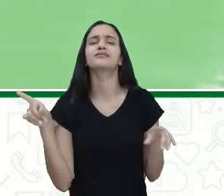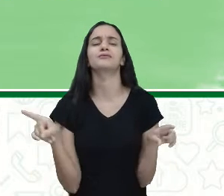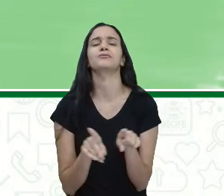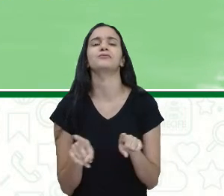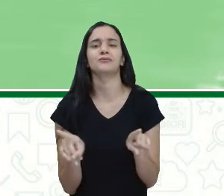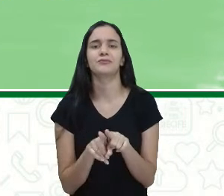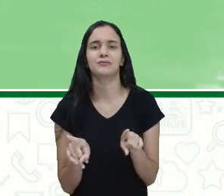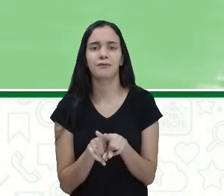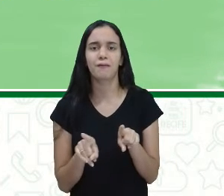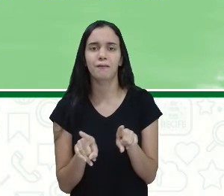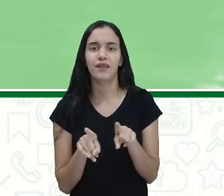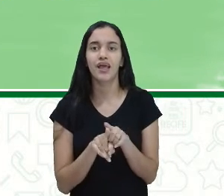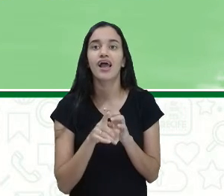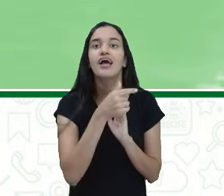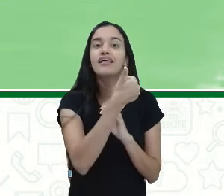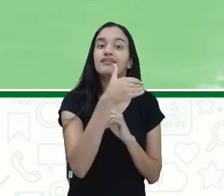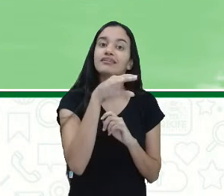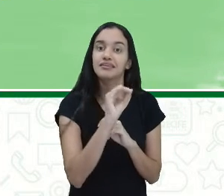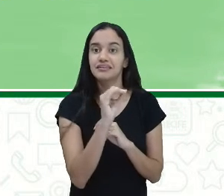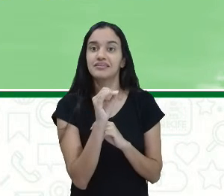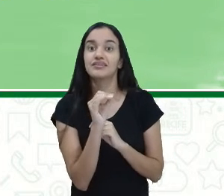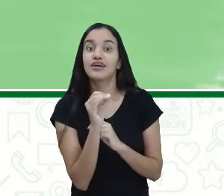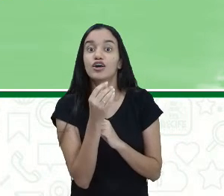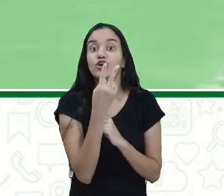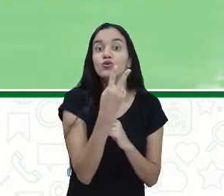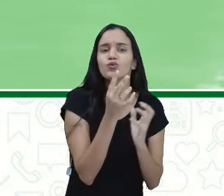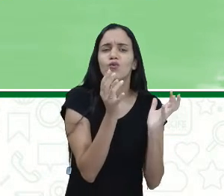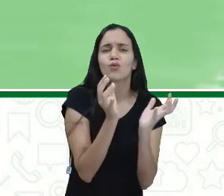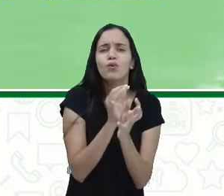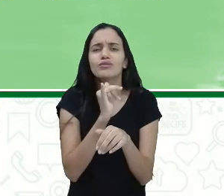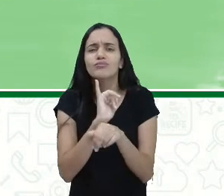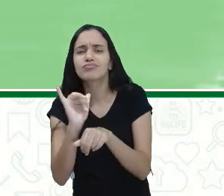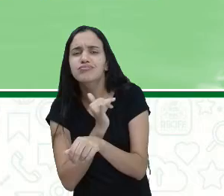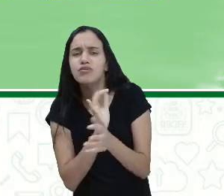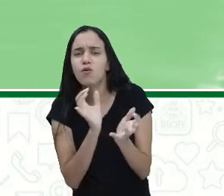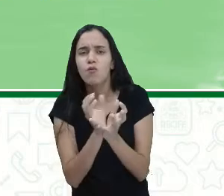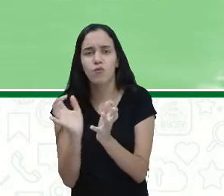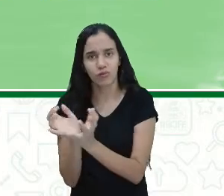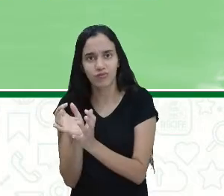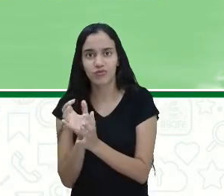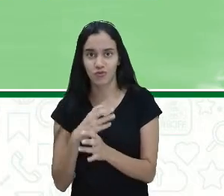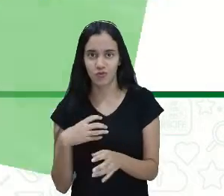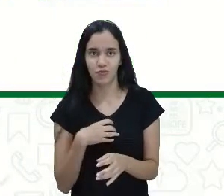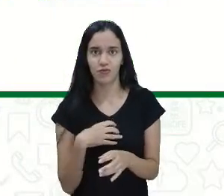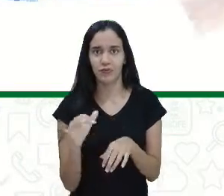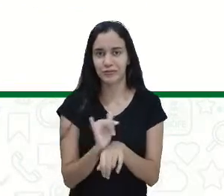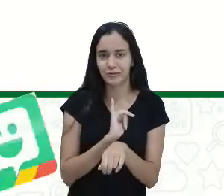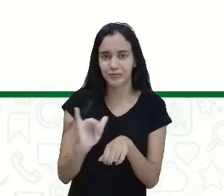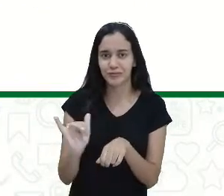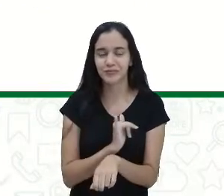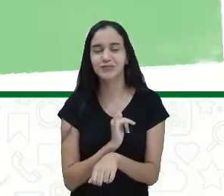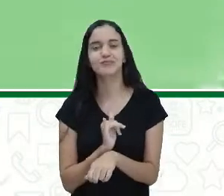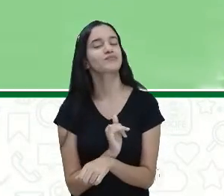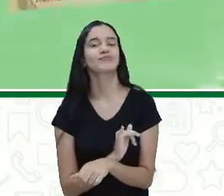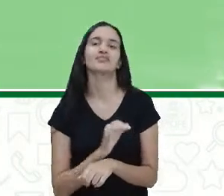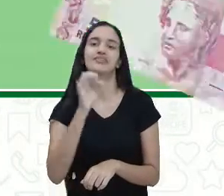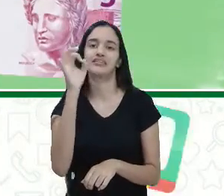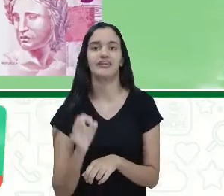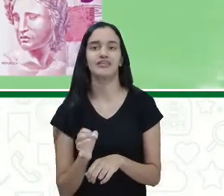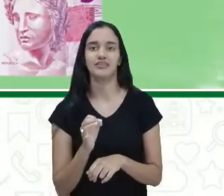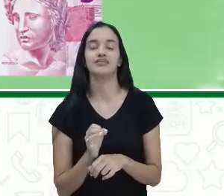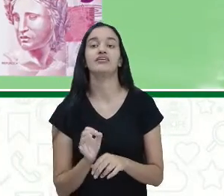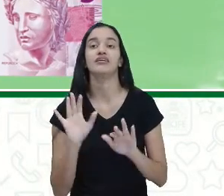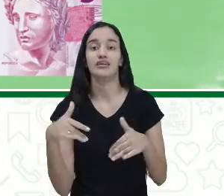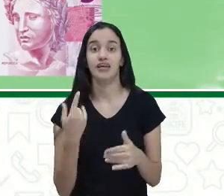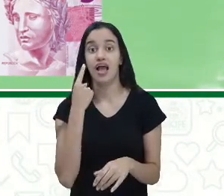também é 10 reais. São duas formas aí de colocar o 10 reais, certo?